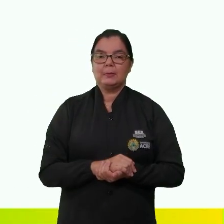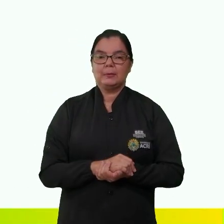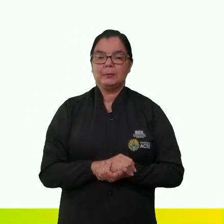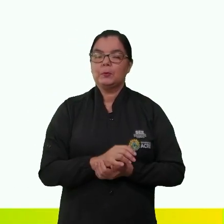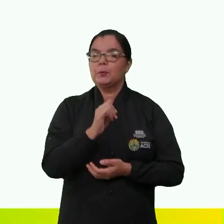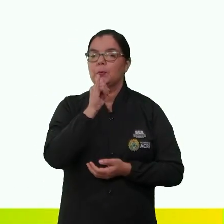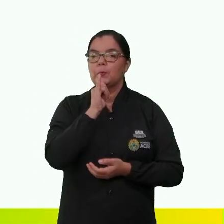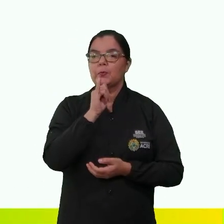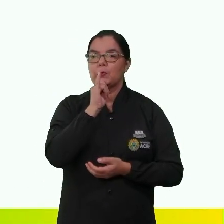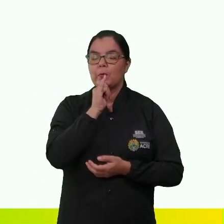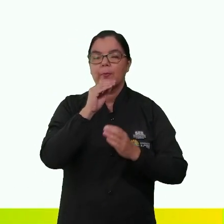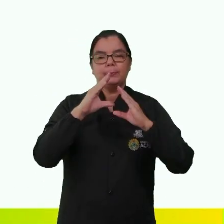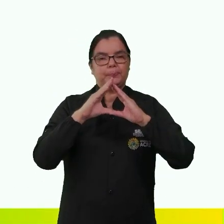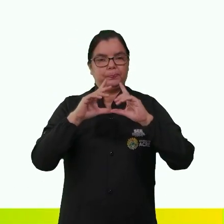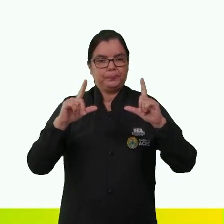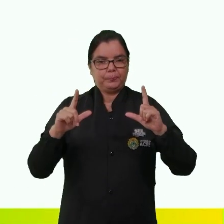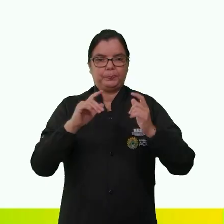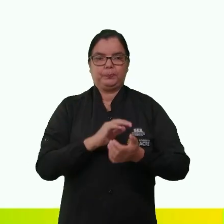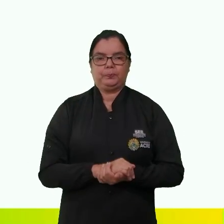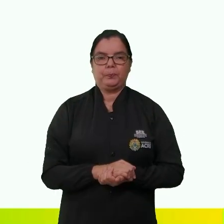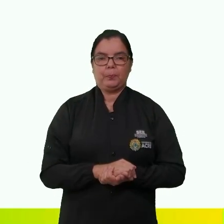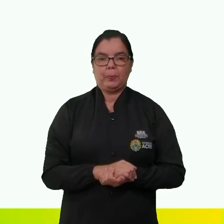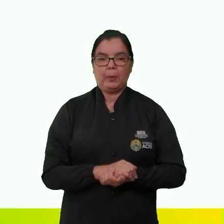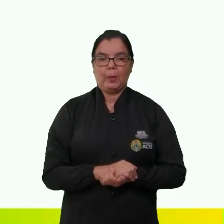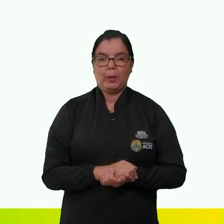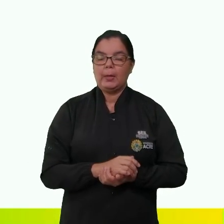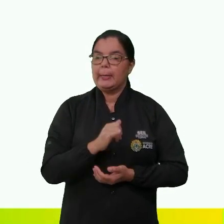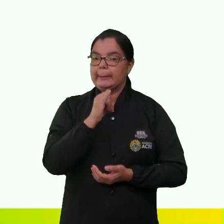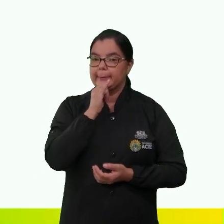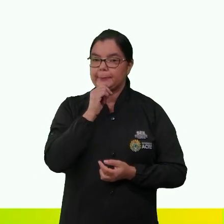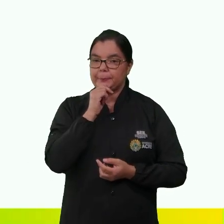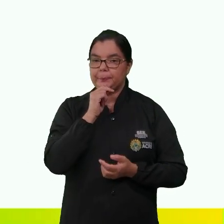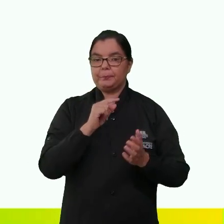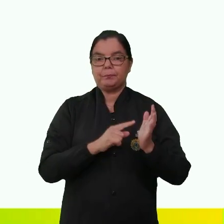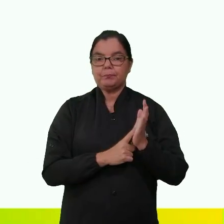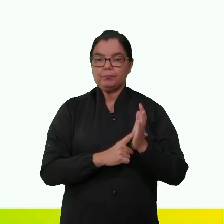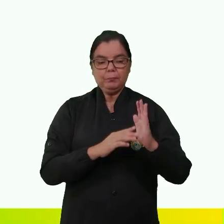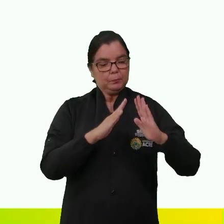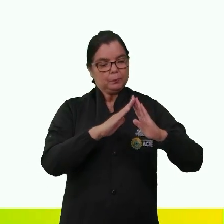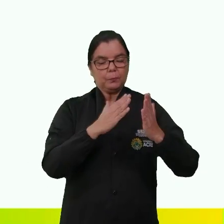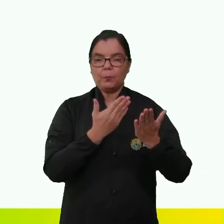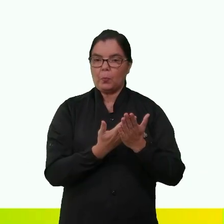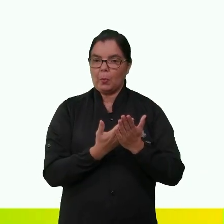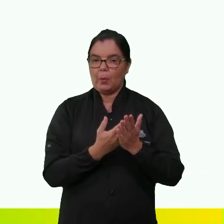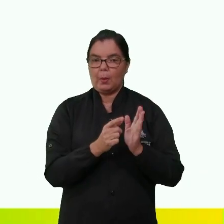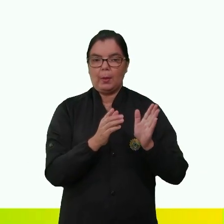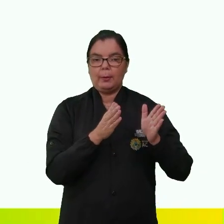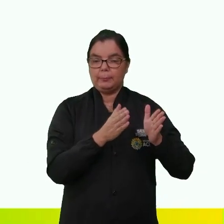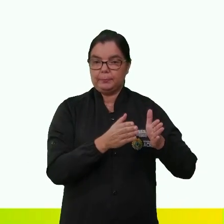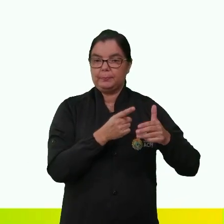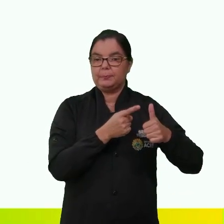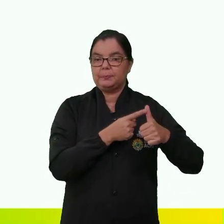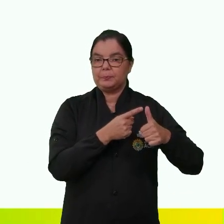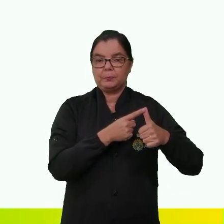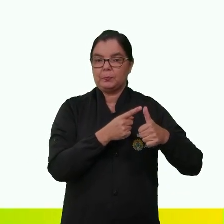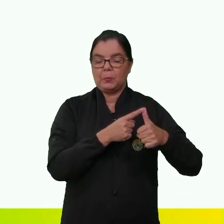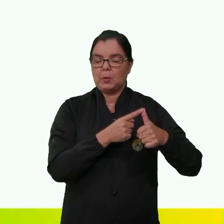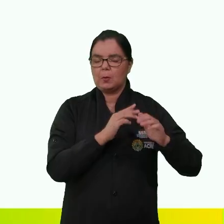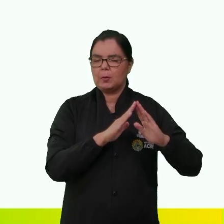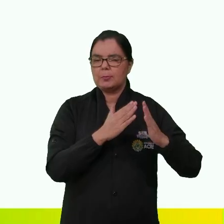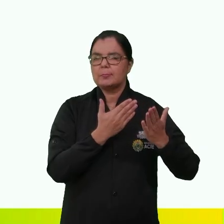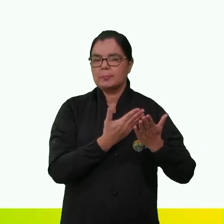um exemplo para que fique claro. Eu posso pegar aqui 3 escolas literárias. A primeira não é bem uma